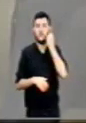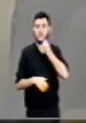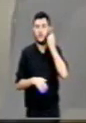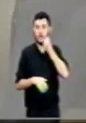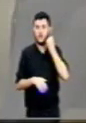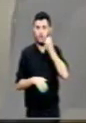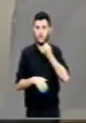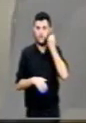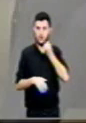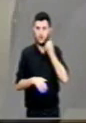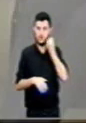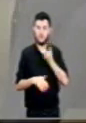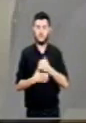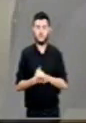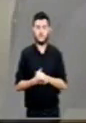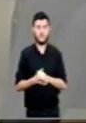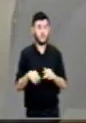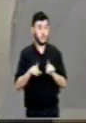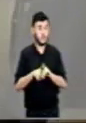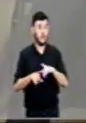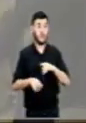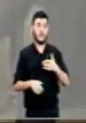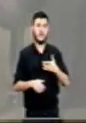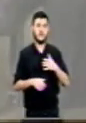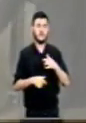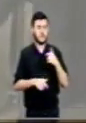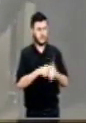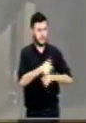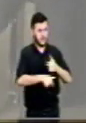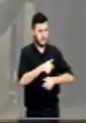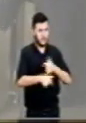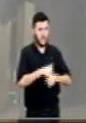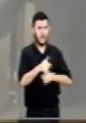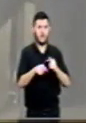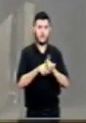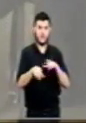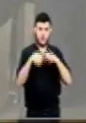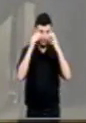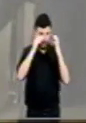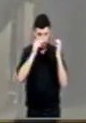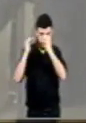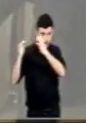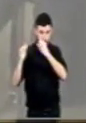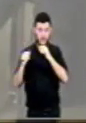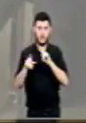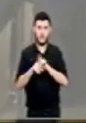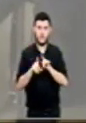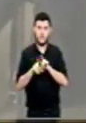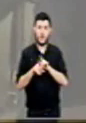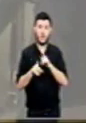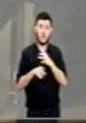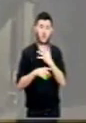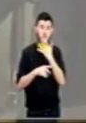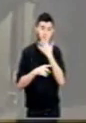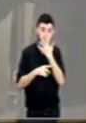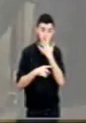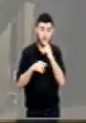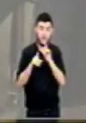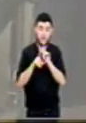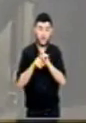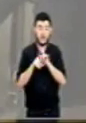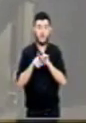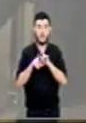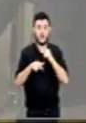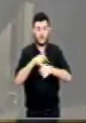Atividades essas, em exercício da atividade parlamentar e visando a segurança, né, e a proteção desses senadores.